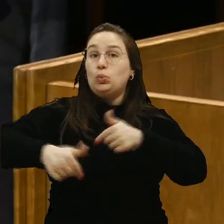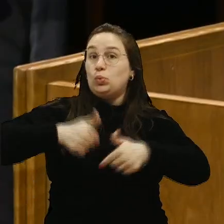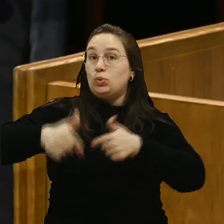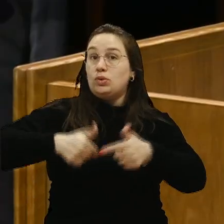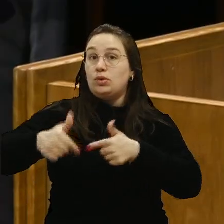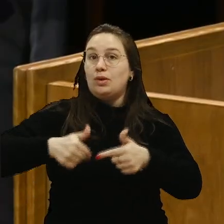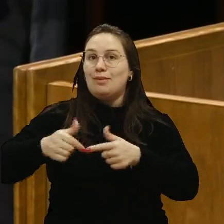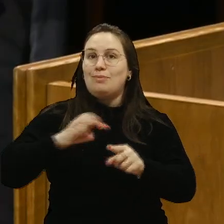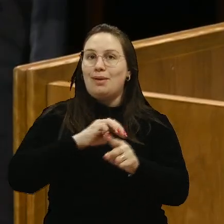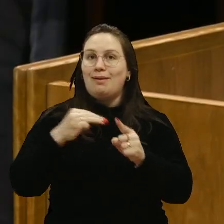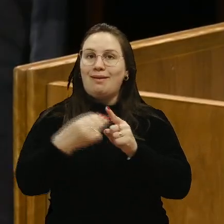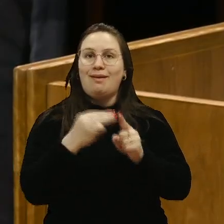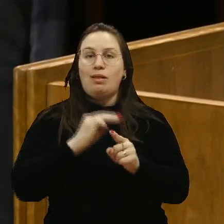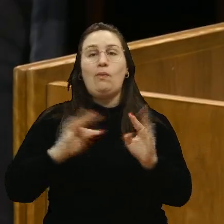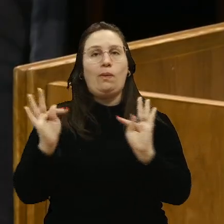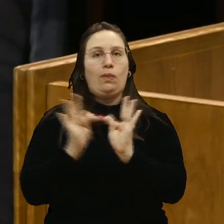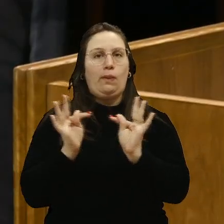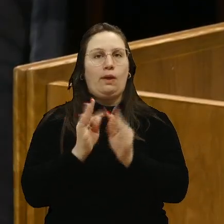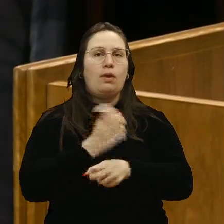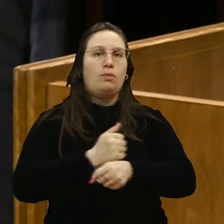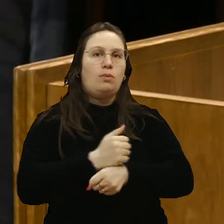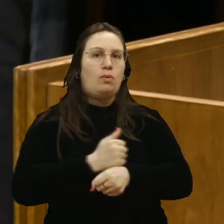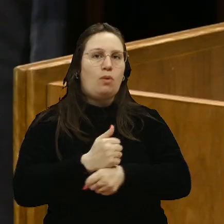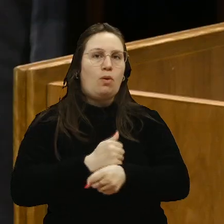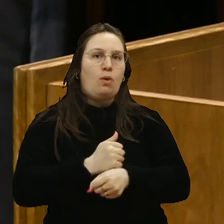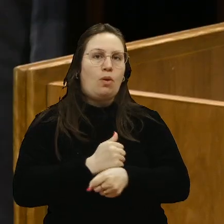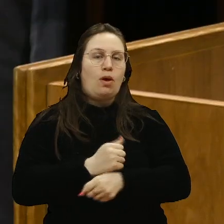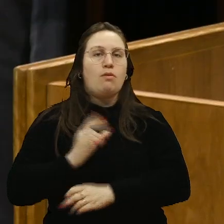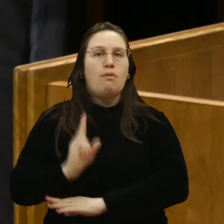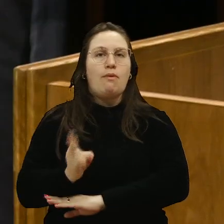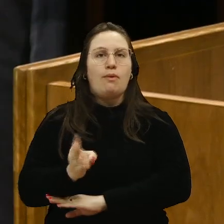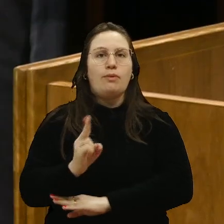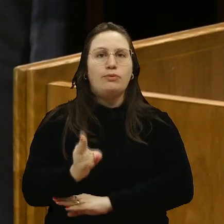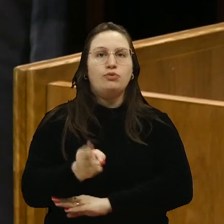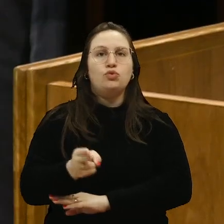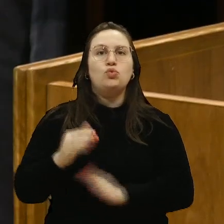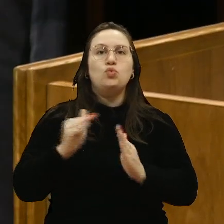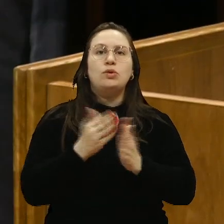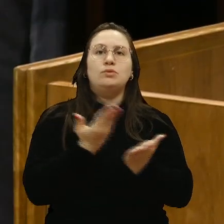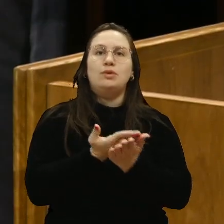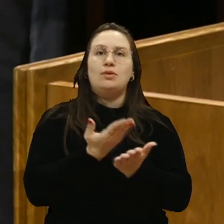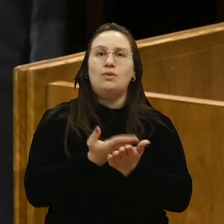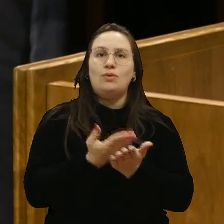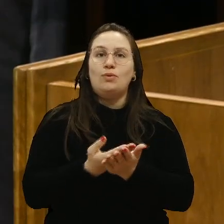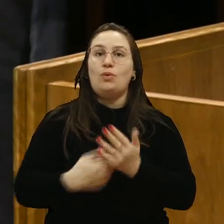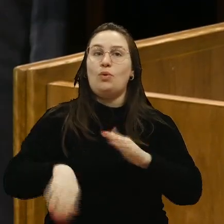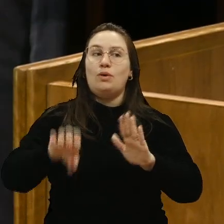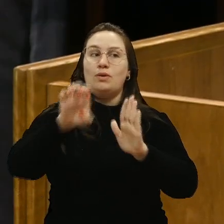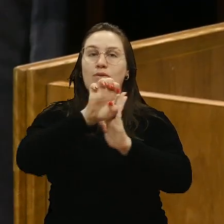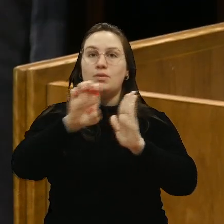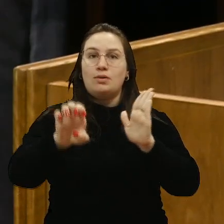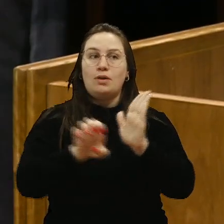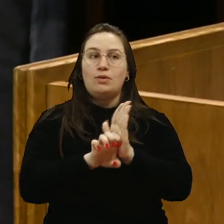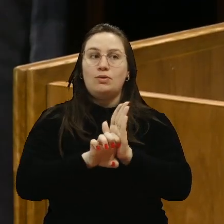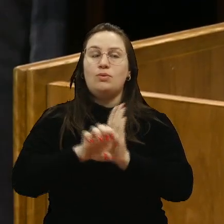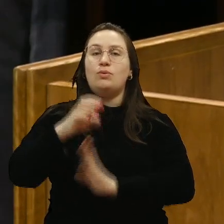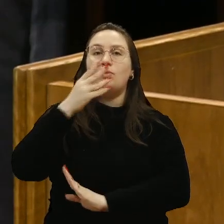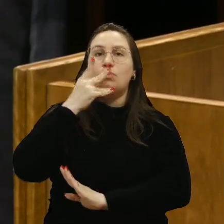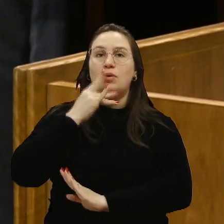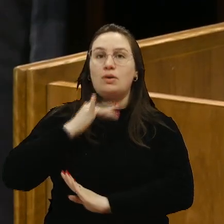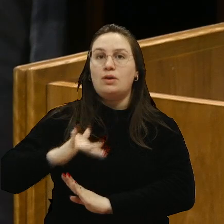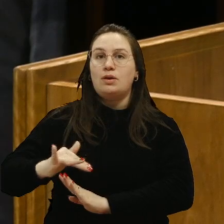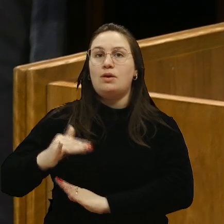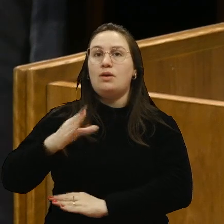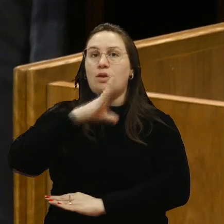formação técnico-profissional com a permanência na escola. O Estatuto da Criança e